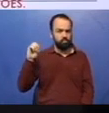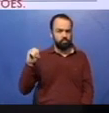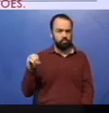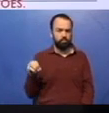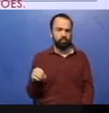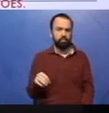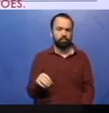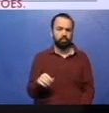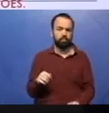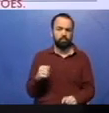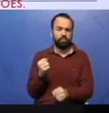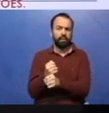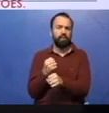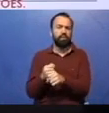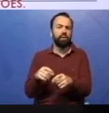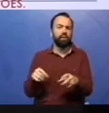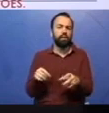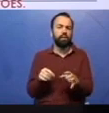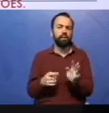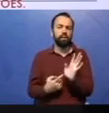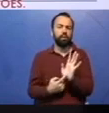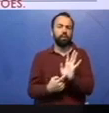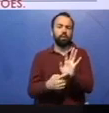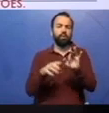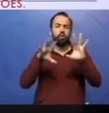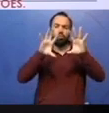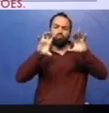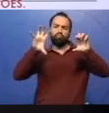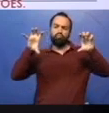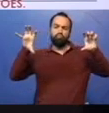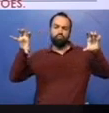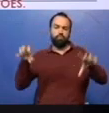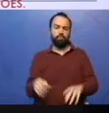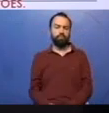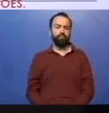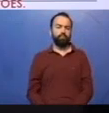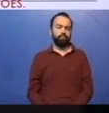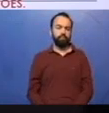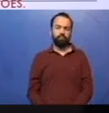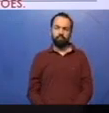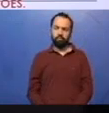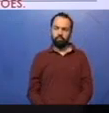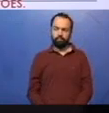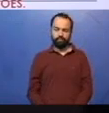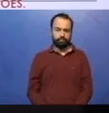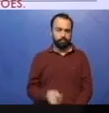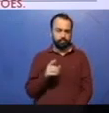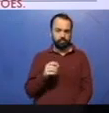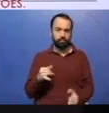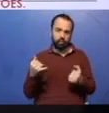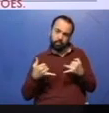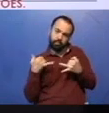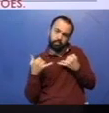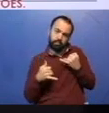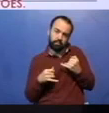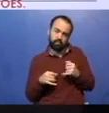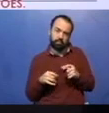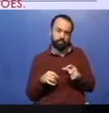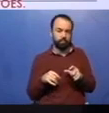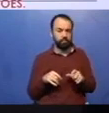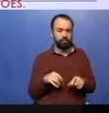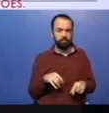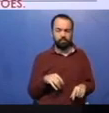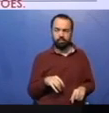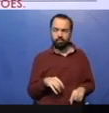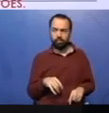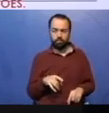próprio identificador de nuvens. É, para você brincar de observar as nuvens, né, de classificá-las pelos nomes.